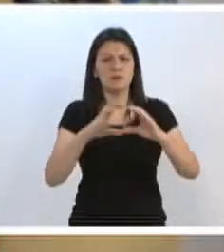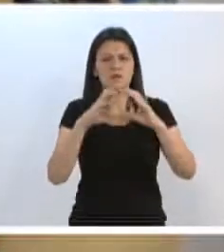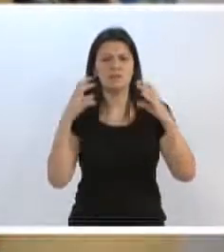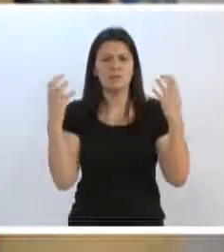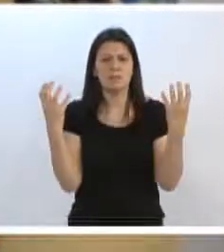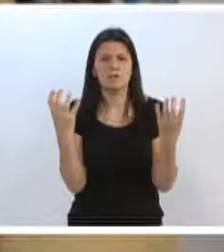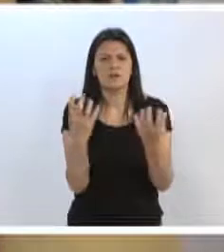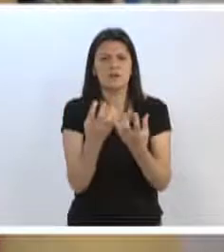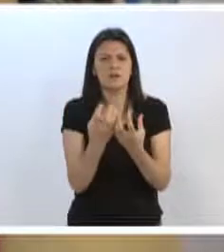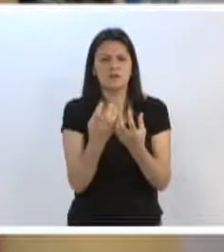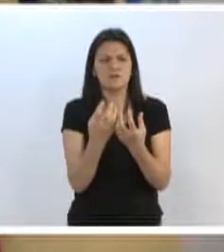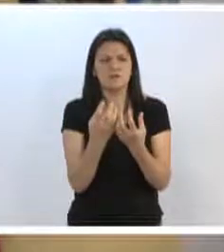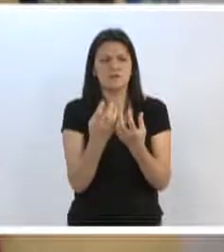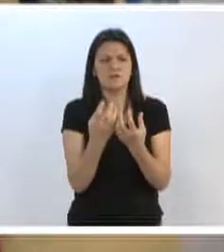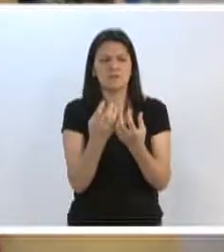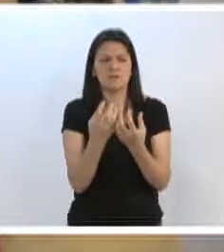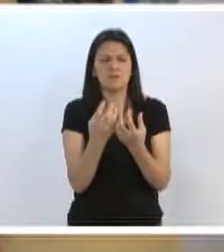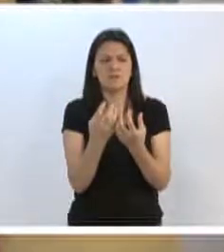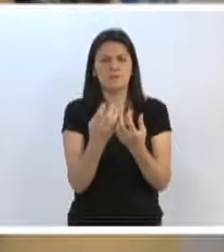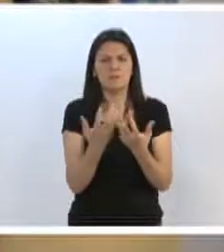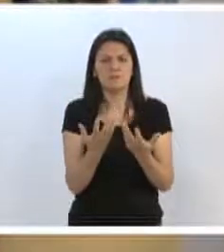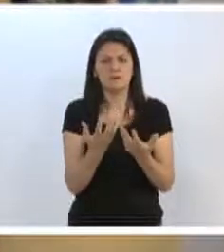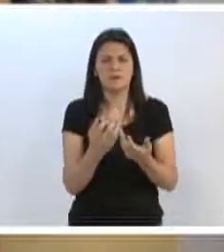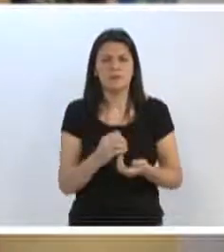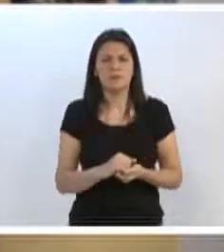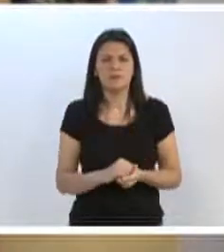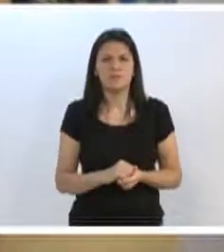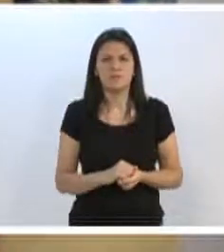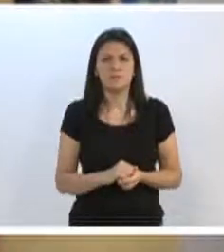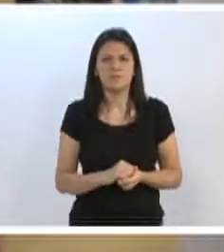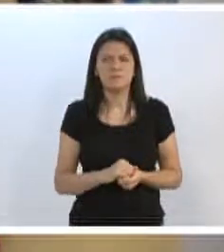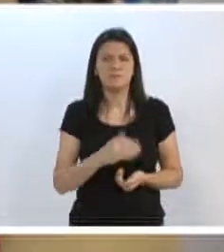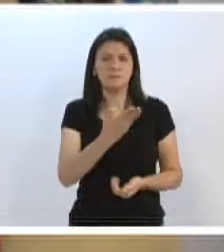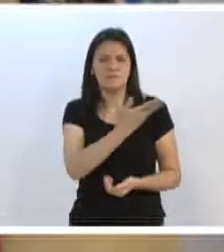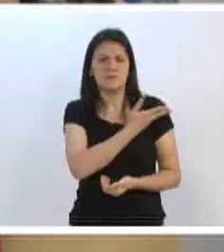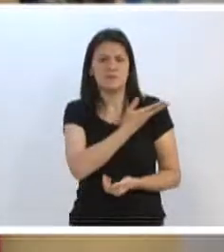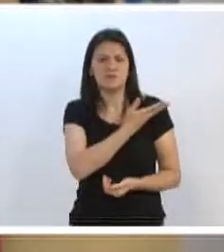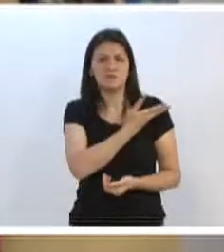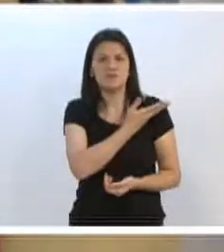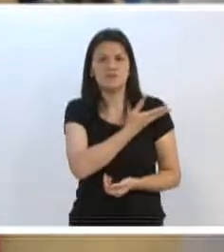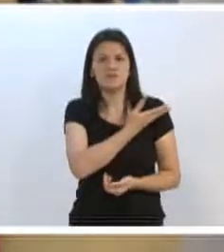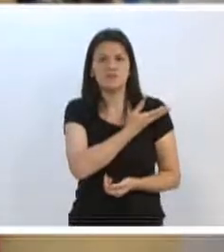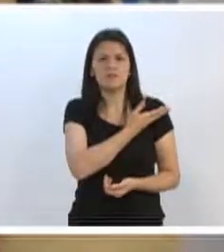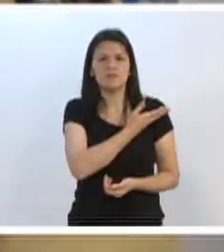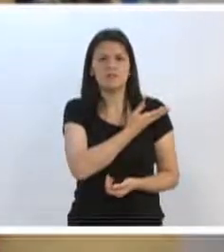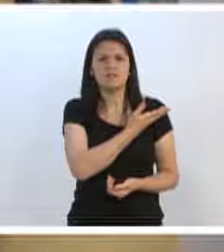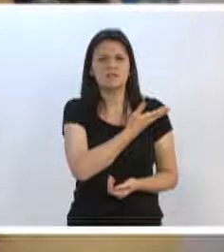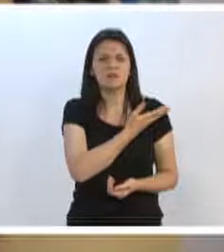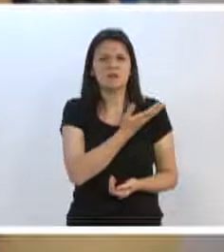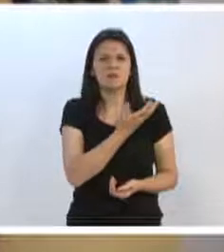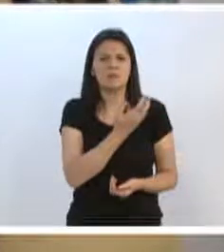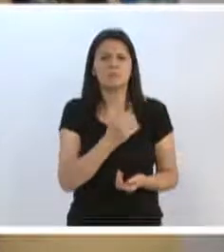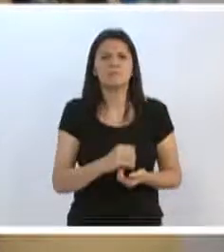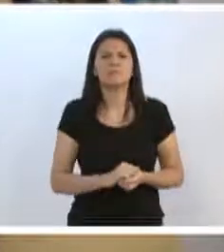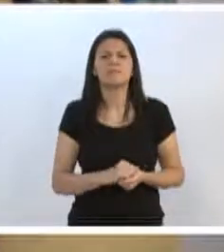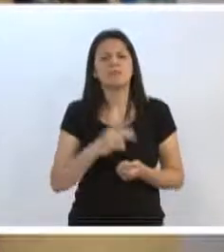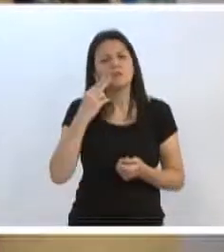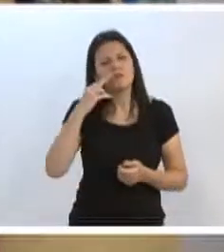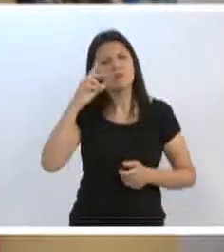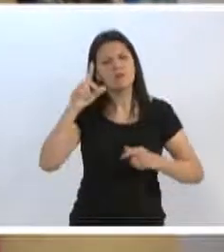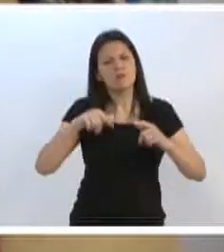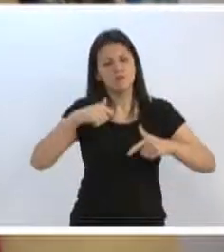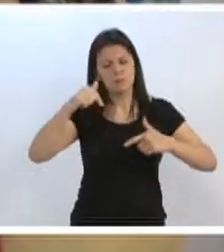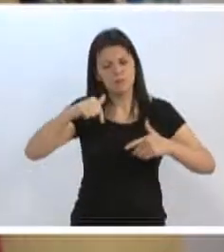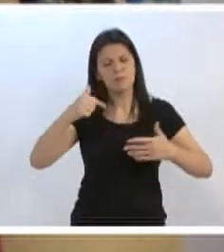prestigiando os trabalhos dessa Casa Legislativa, e também aos nossos amigos que acompanham aí pela TV Legislativa os nossos trabalhos.